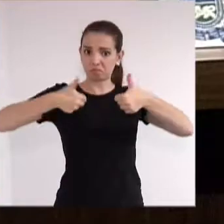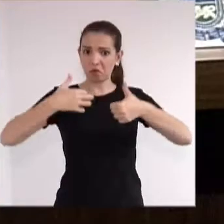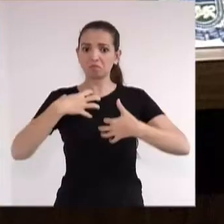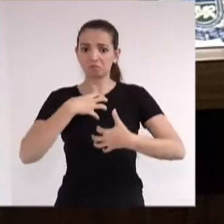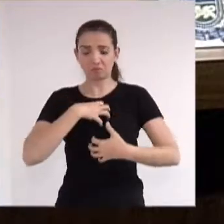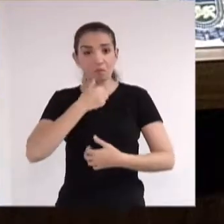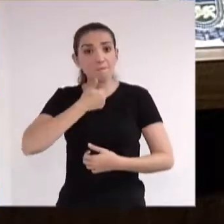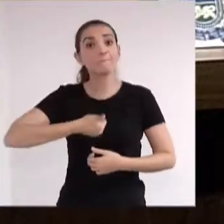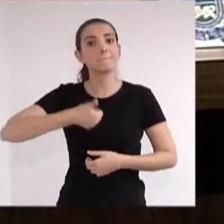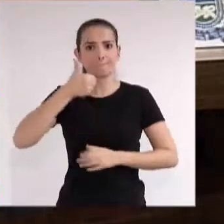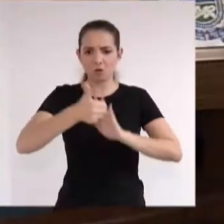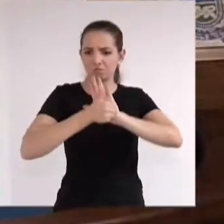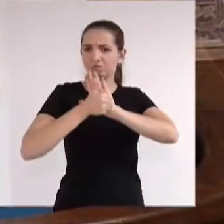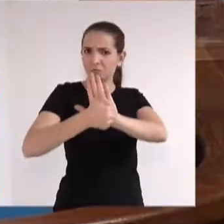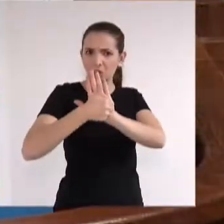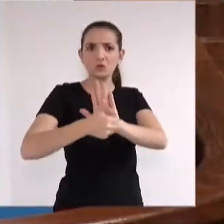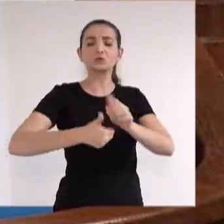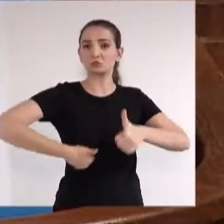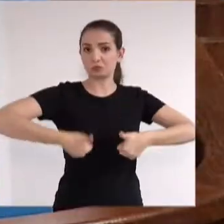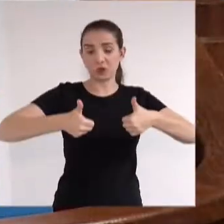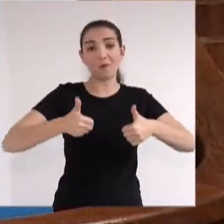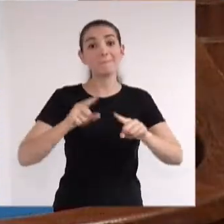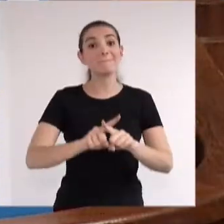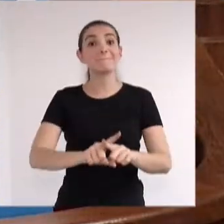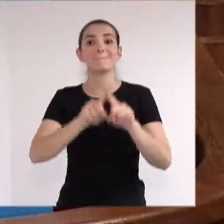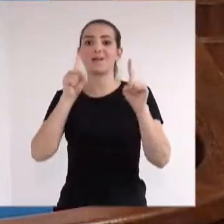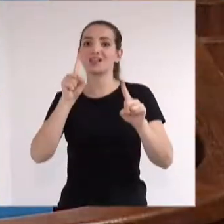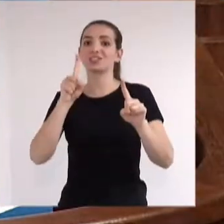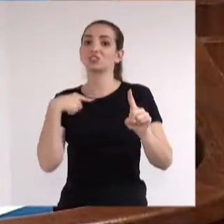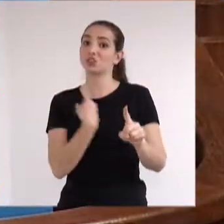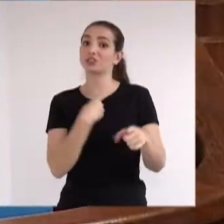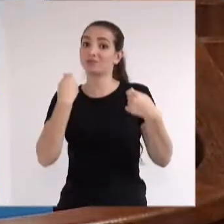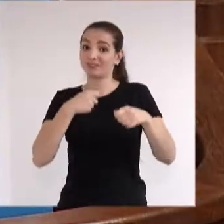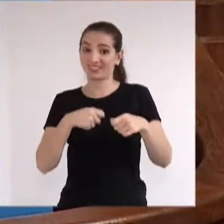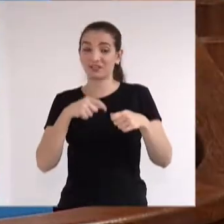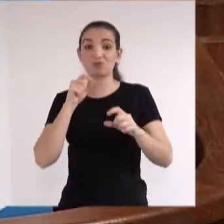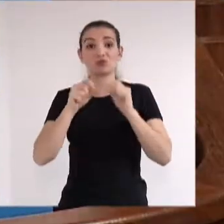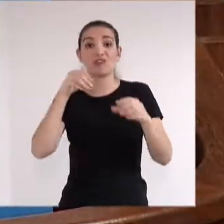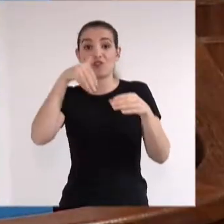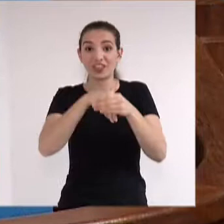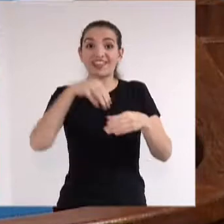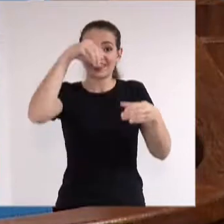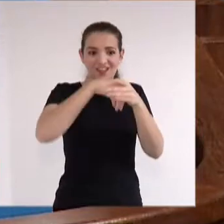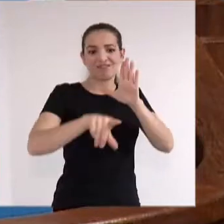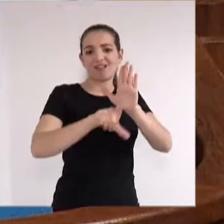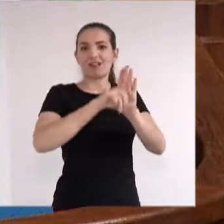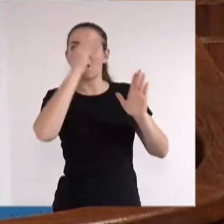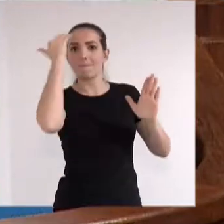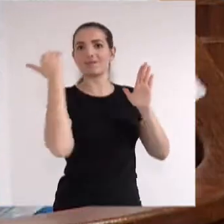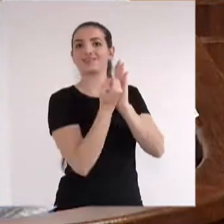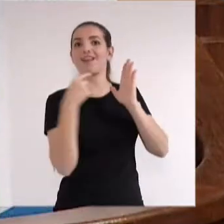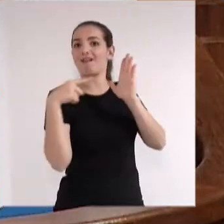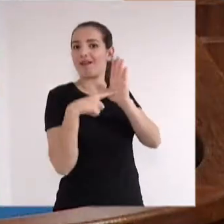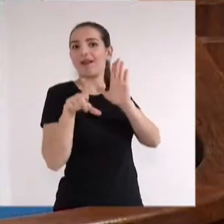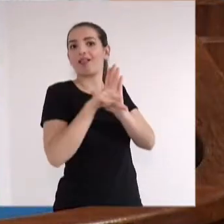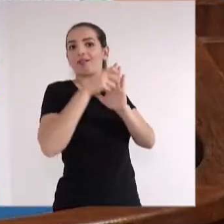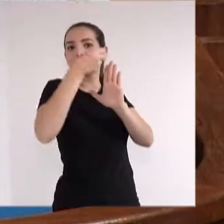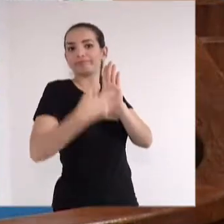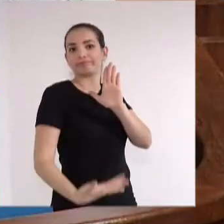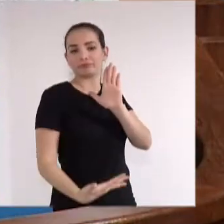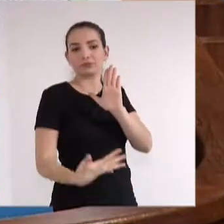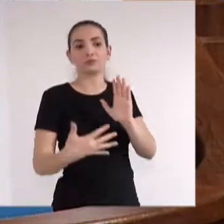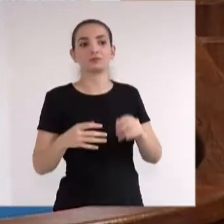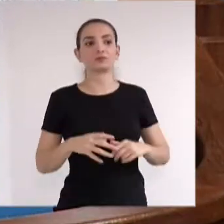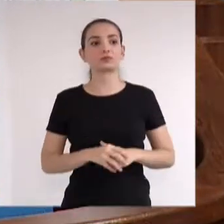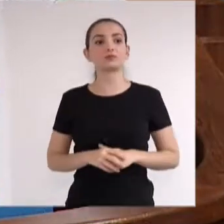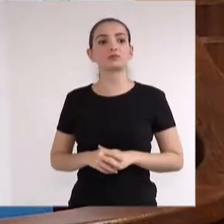resposta é positiva, excelente, eu concordo com ele. Agora, o veto do governo tem fundamento? Tem fundamento, e é por essa razão que nós acompanhamos. Já concedo uma